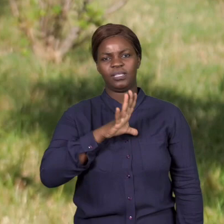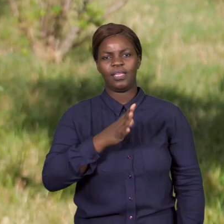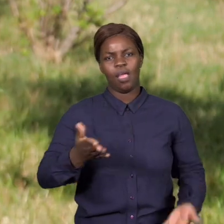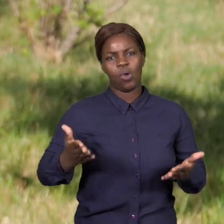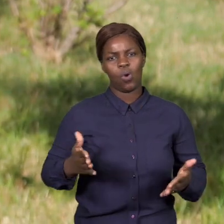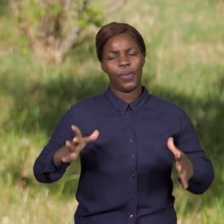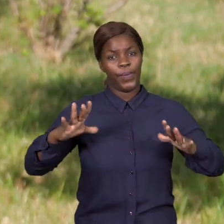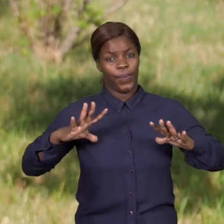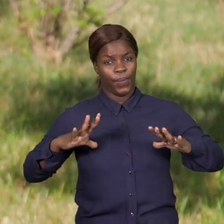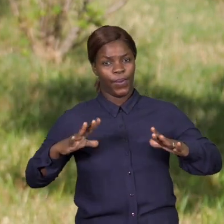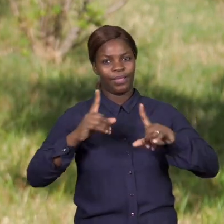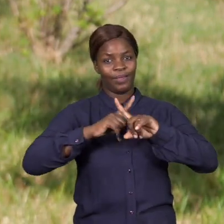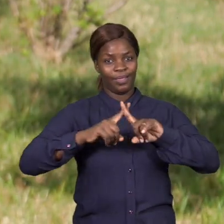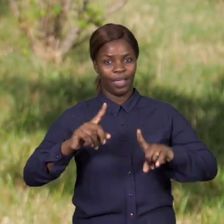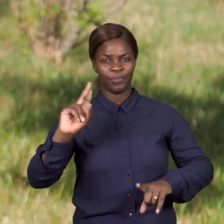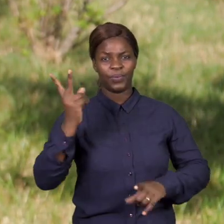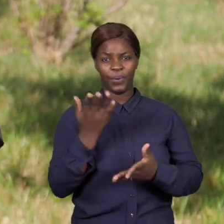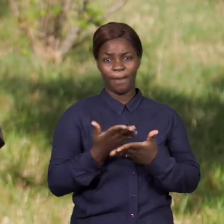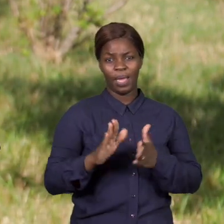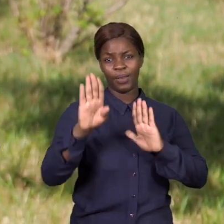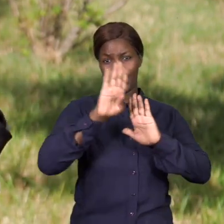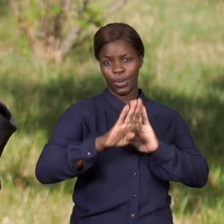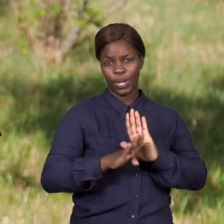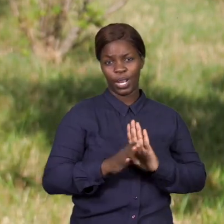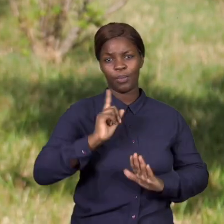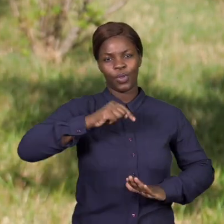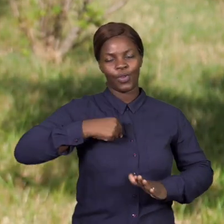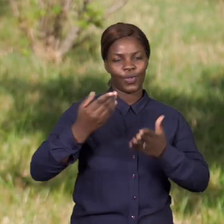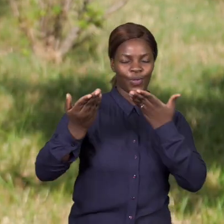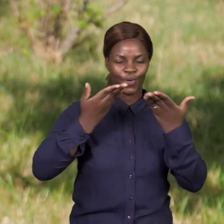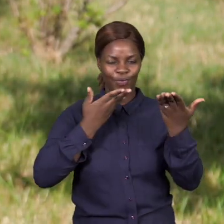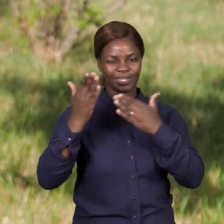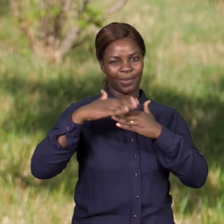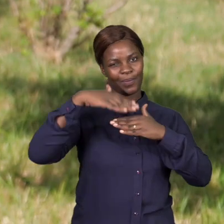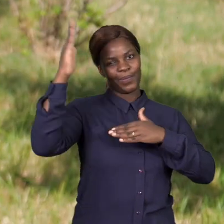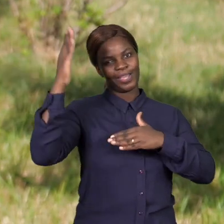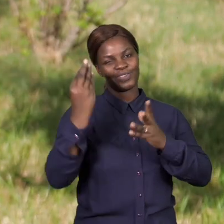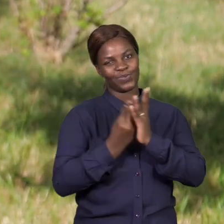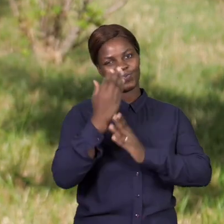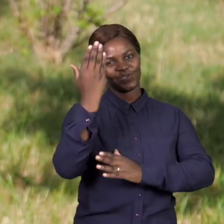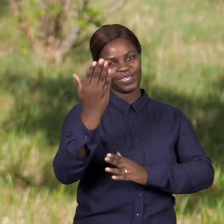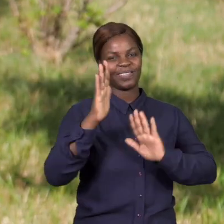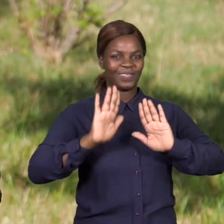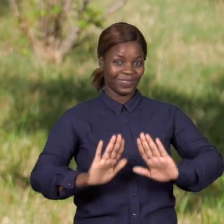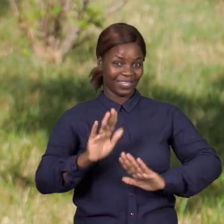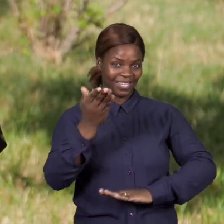médicas sérias. Vamos a um rápido intervalo e na segunda parte do nosso programa temos mais informações para si. Não saia daí.